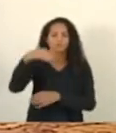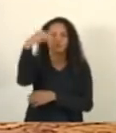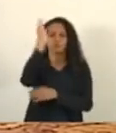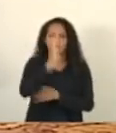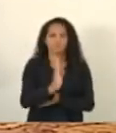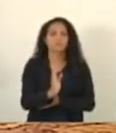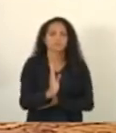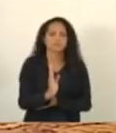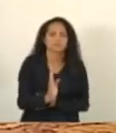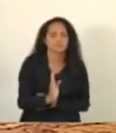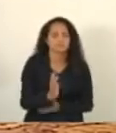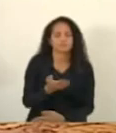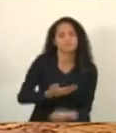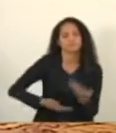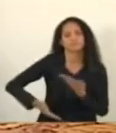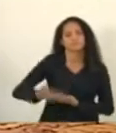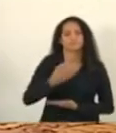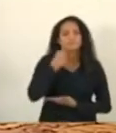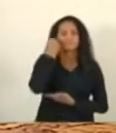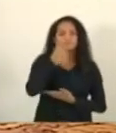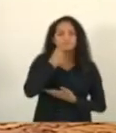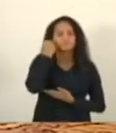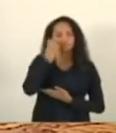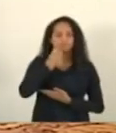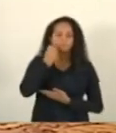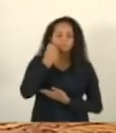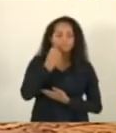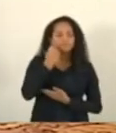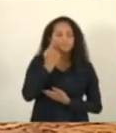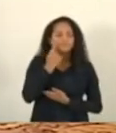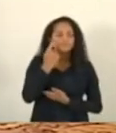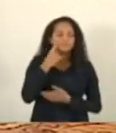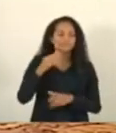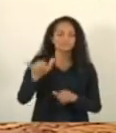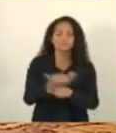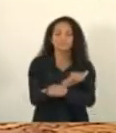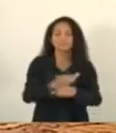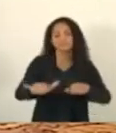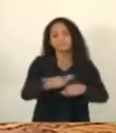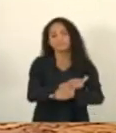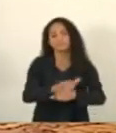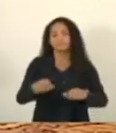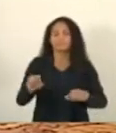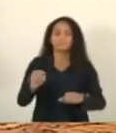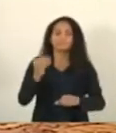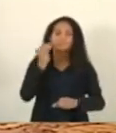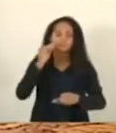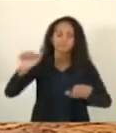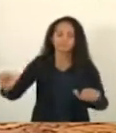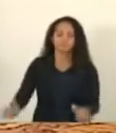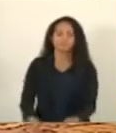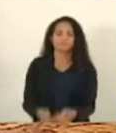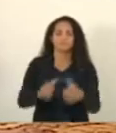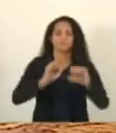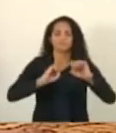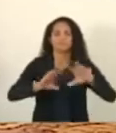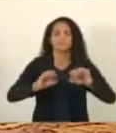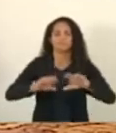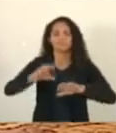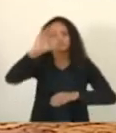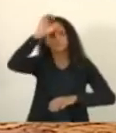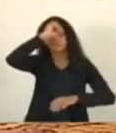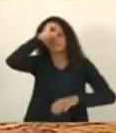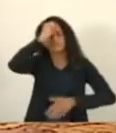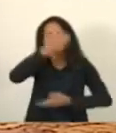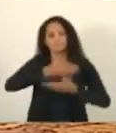de conexões de trocas de experiências, buscando alternativas para melhorar o ensino e aprendizagem